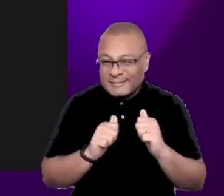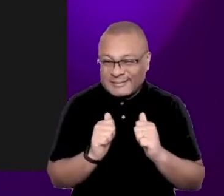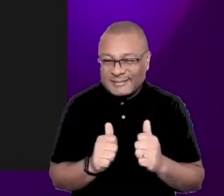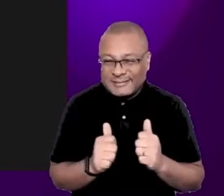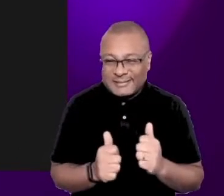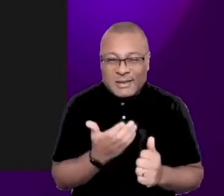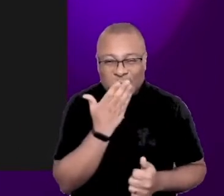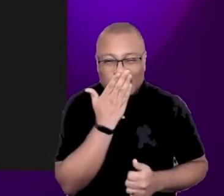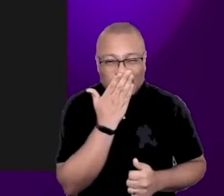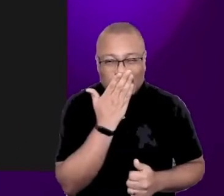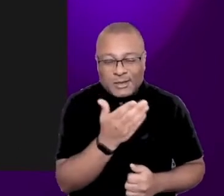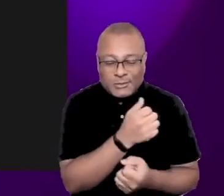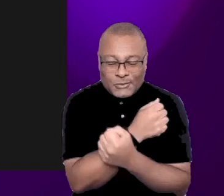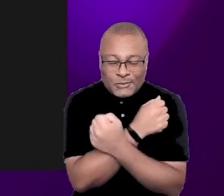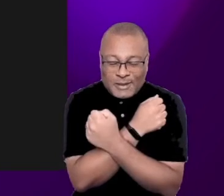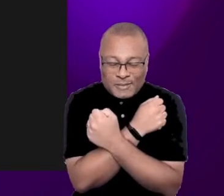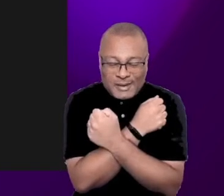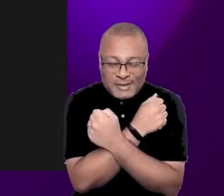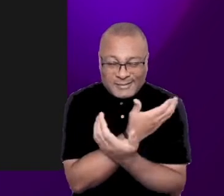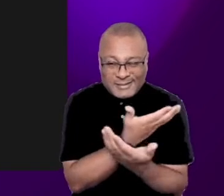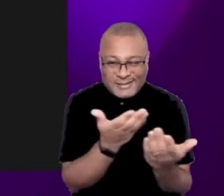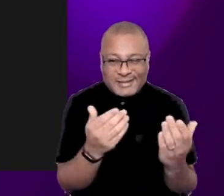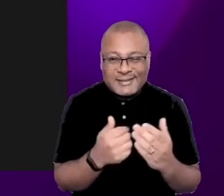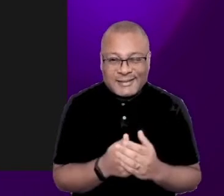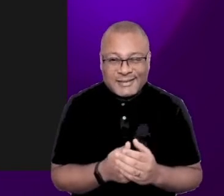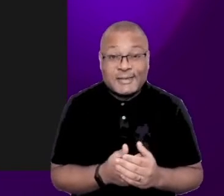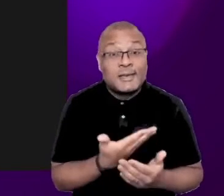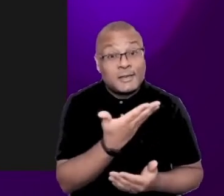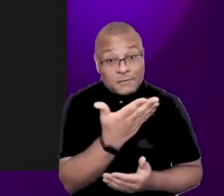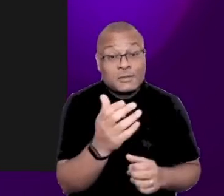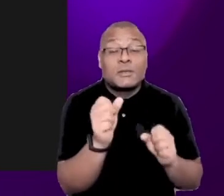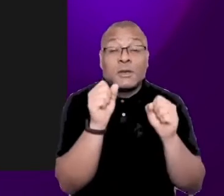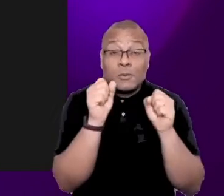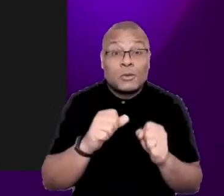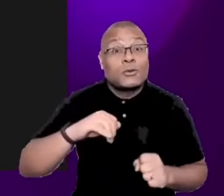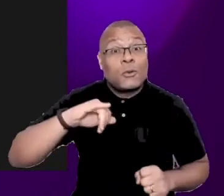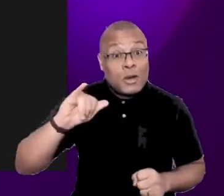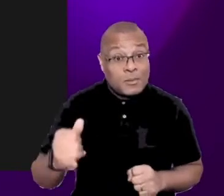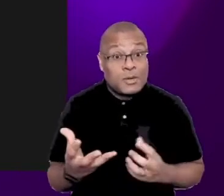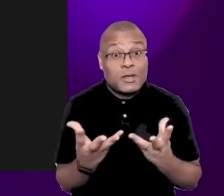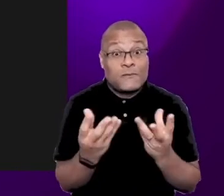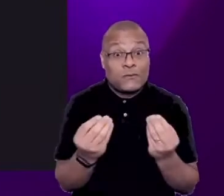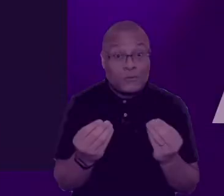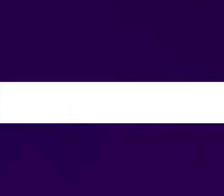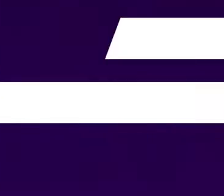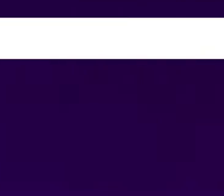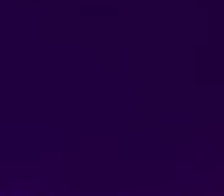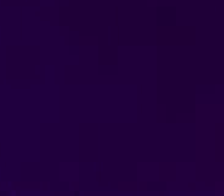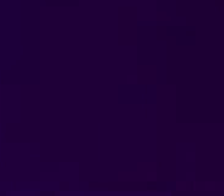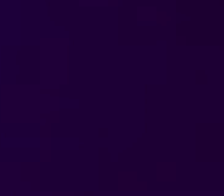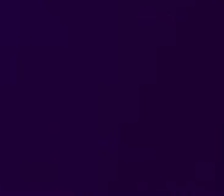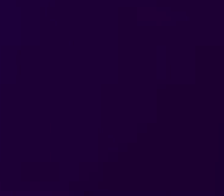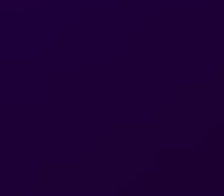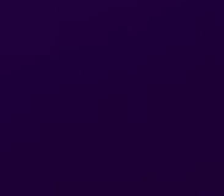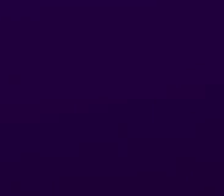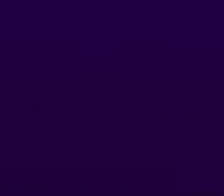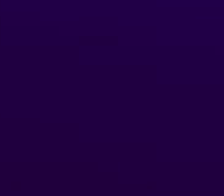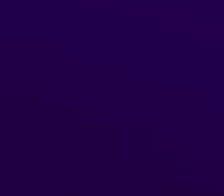beijo grande, um abraço para todos, e que vocês possam ainda aproveitar bastante do nosso Summit.